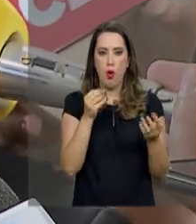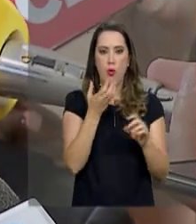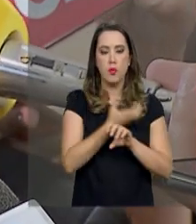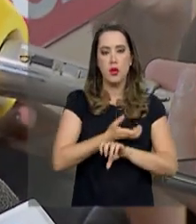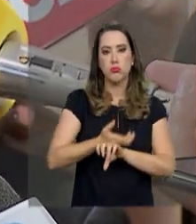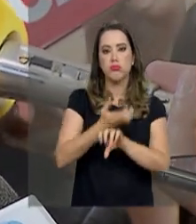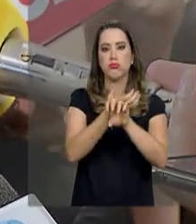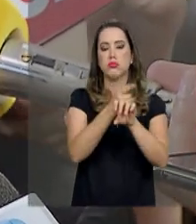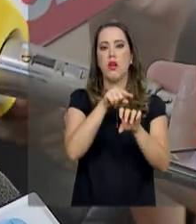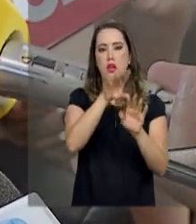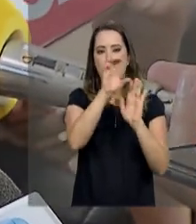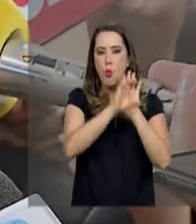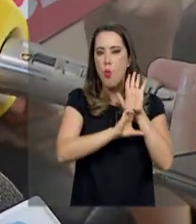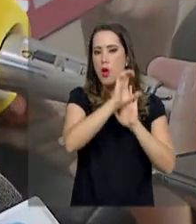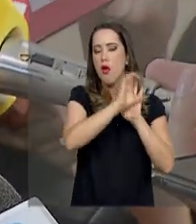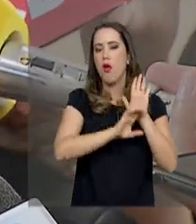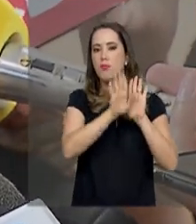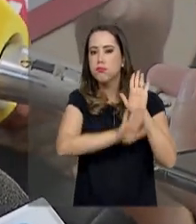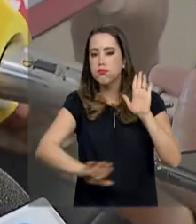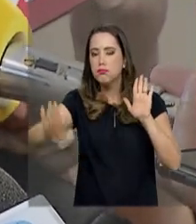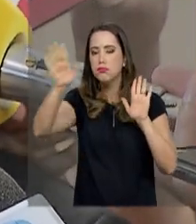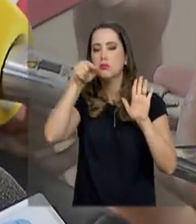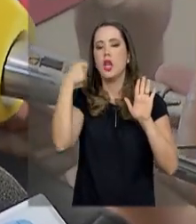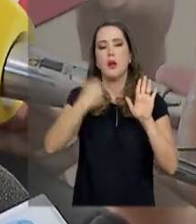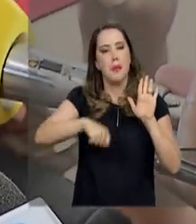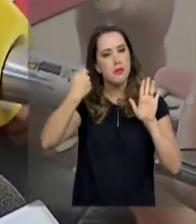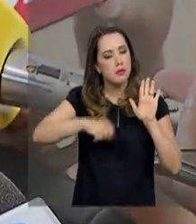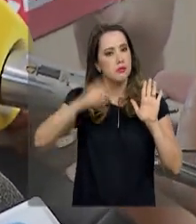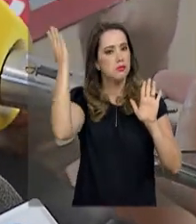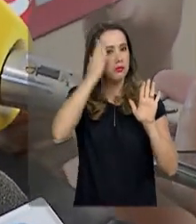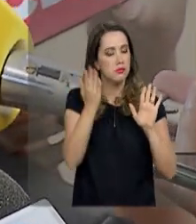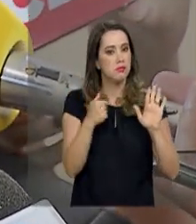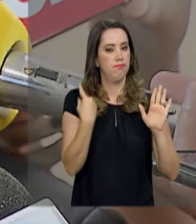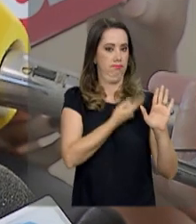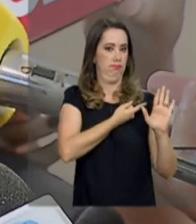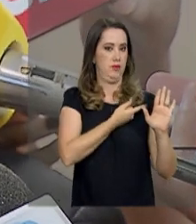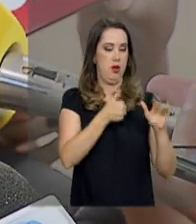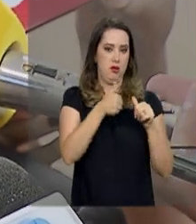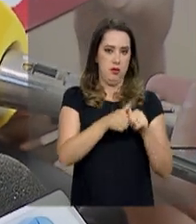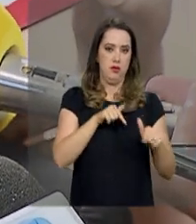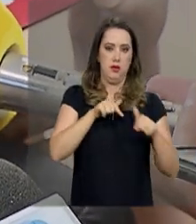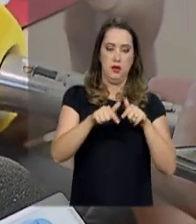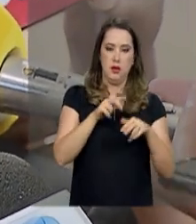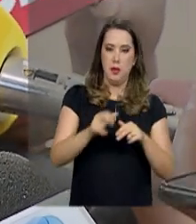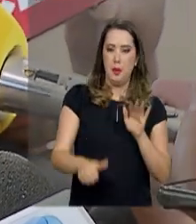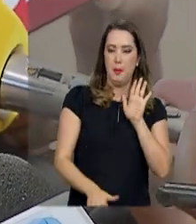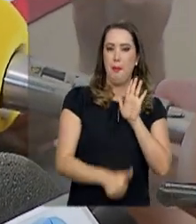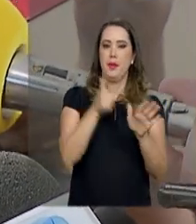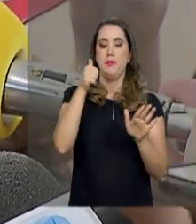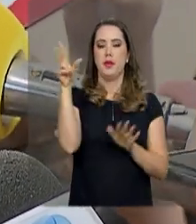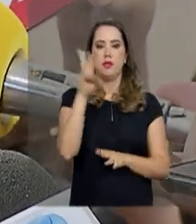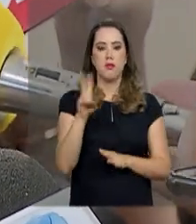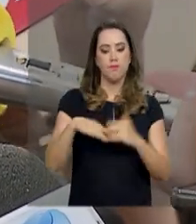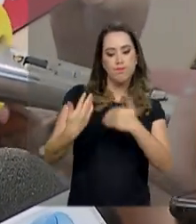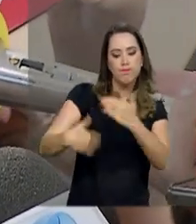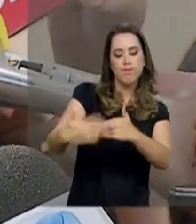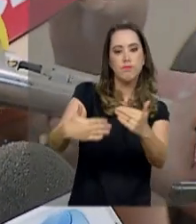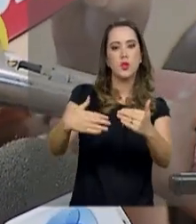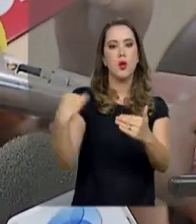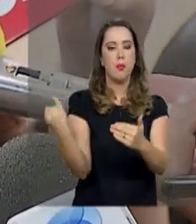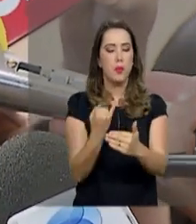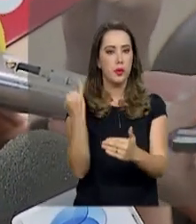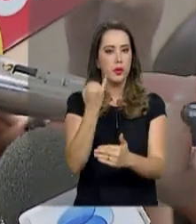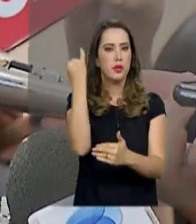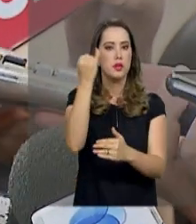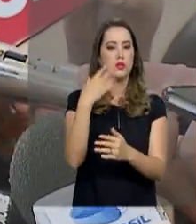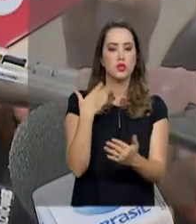Ensino Médio, que é um documento estruturante que precisa para o Brasil. Estamos trabalhando pela primeira vez com um avanço